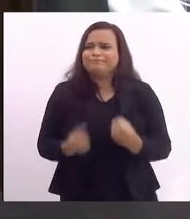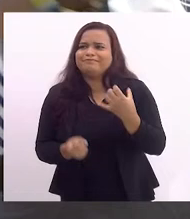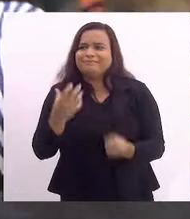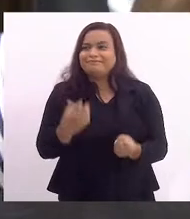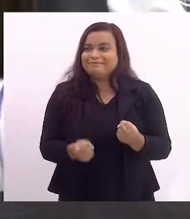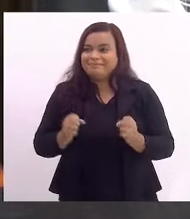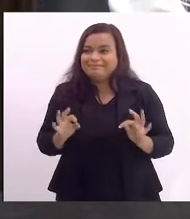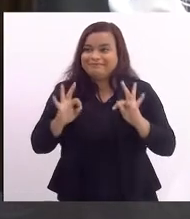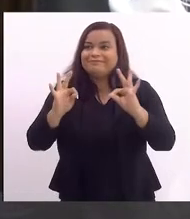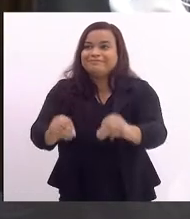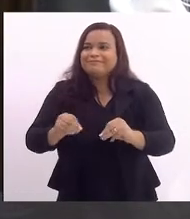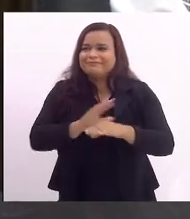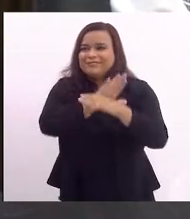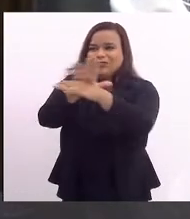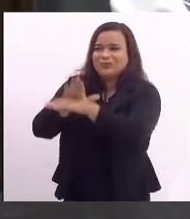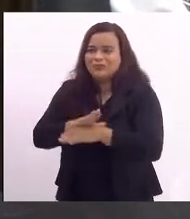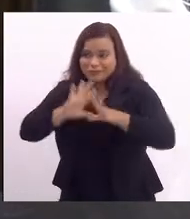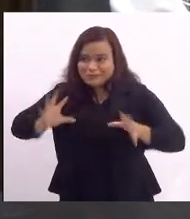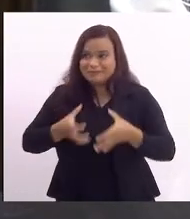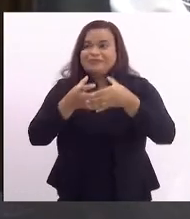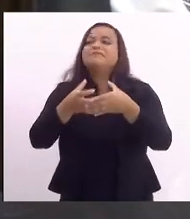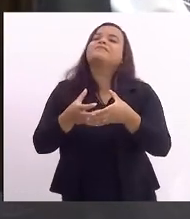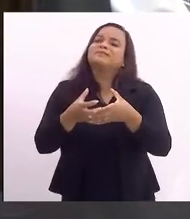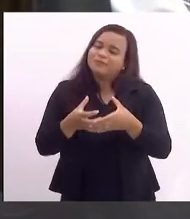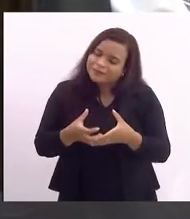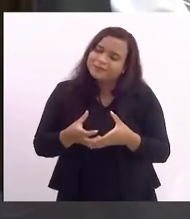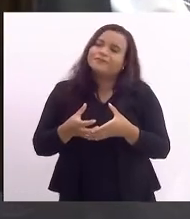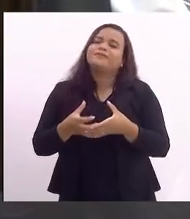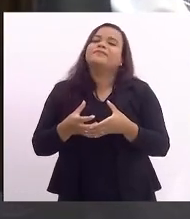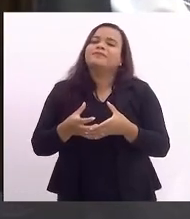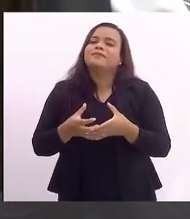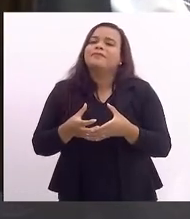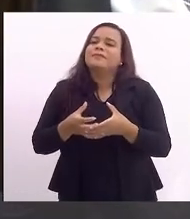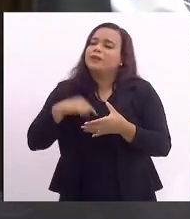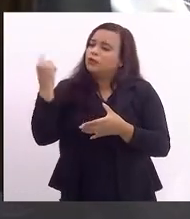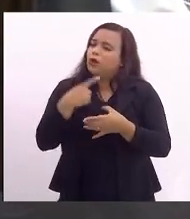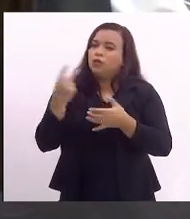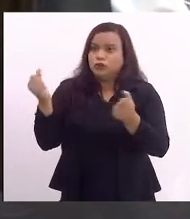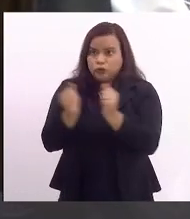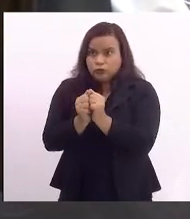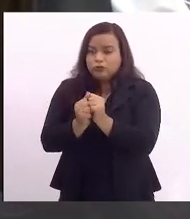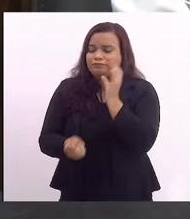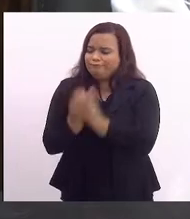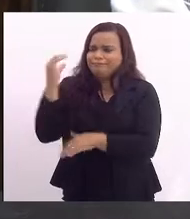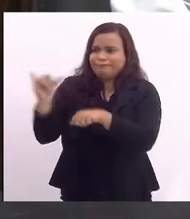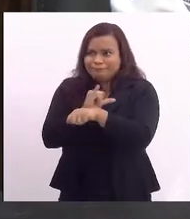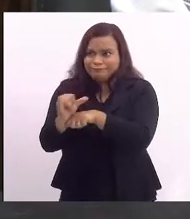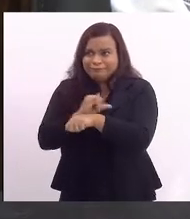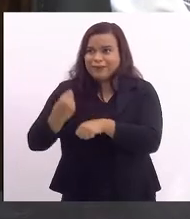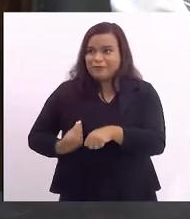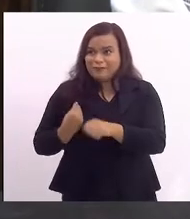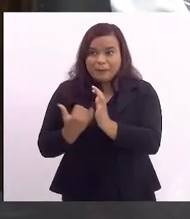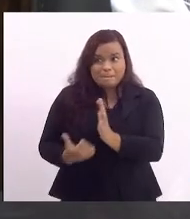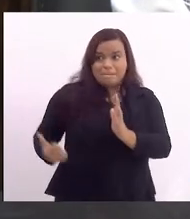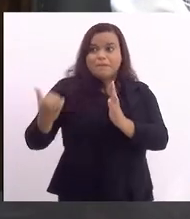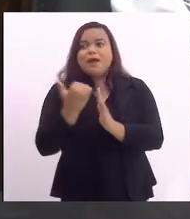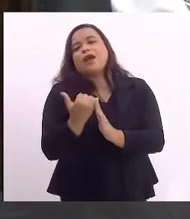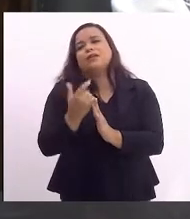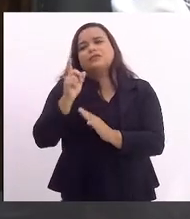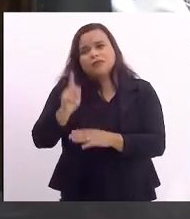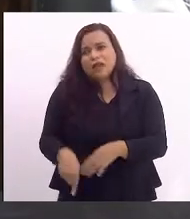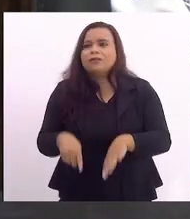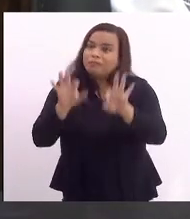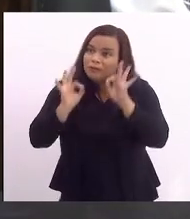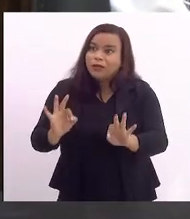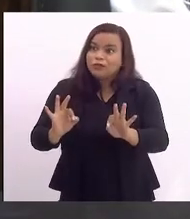do todo, da coletividade, para traçarmos juntos estratégias para além da sobrevivência. Estratégias que